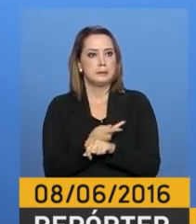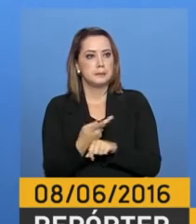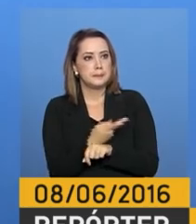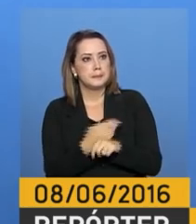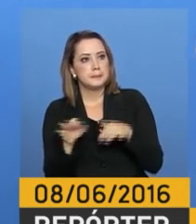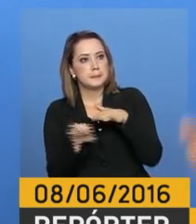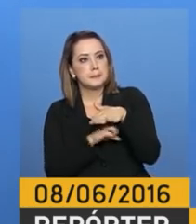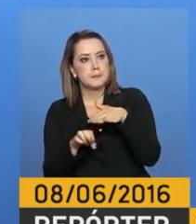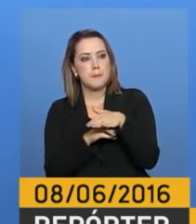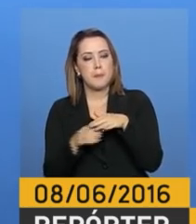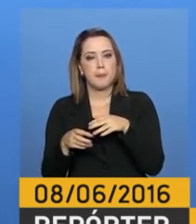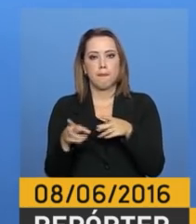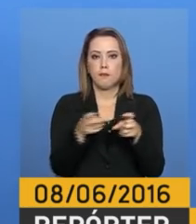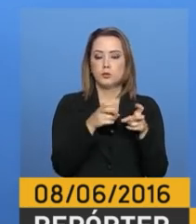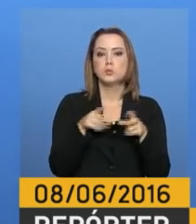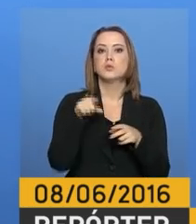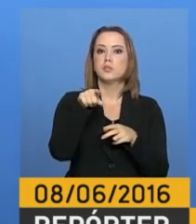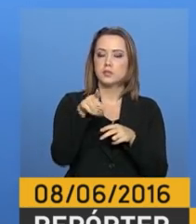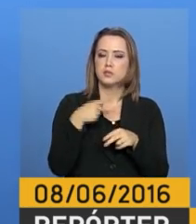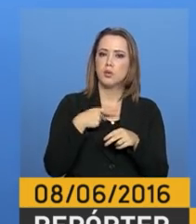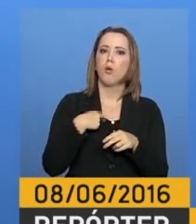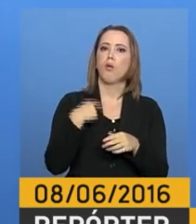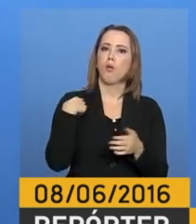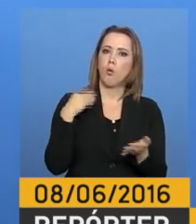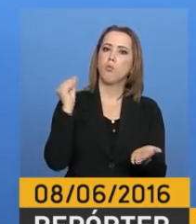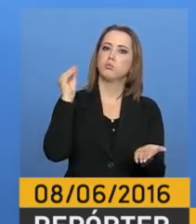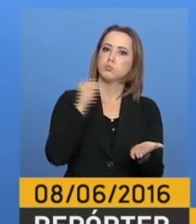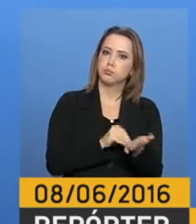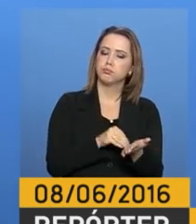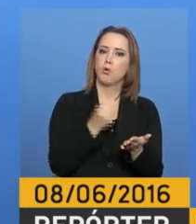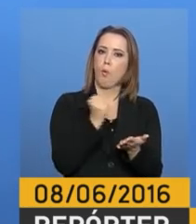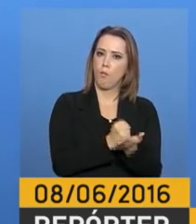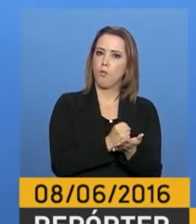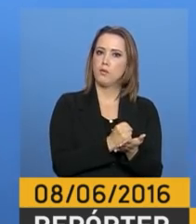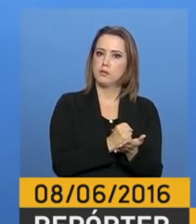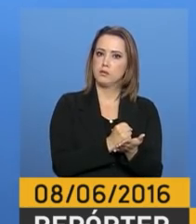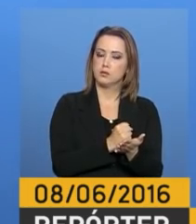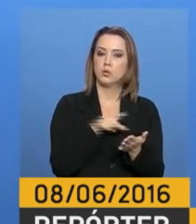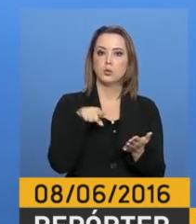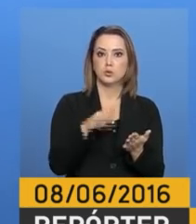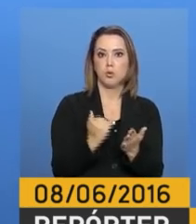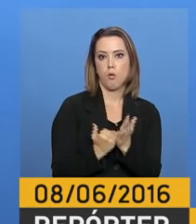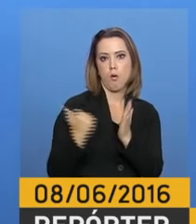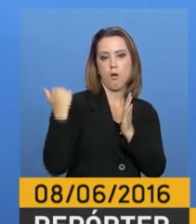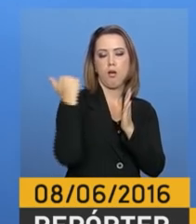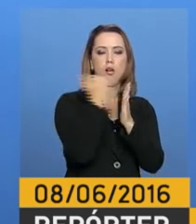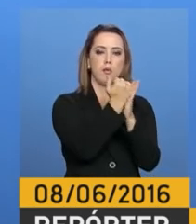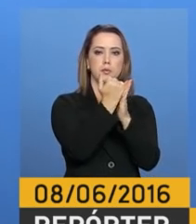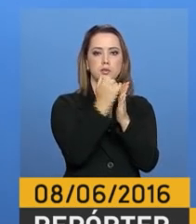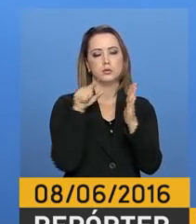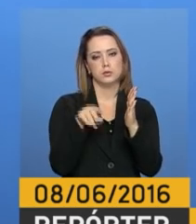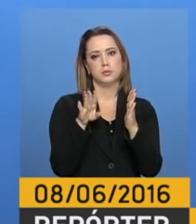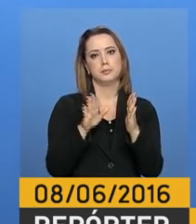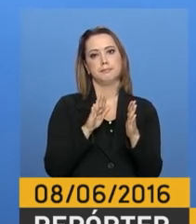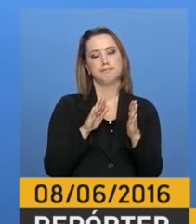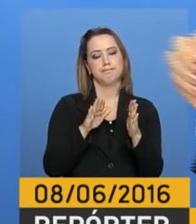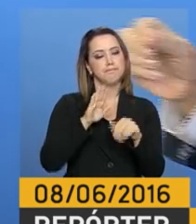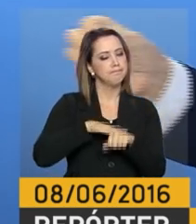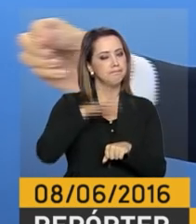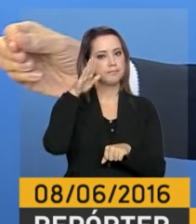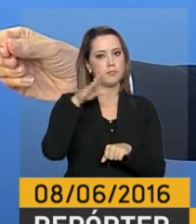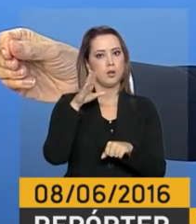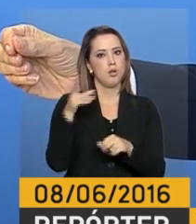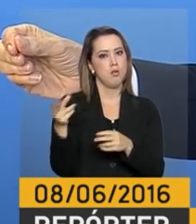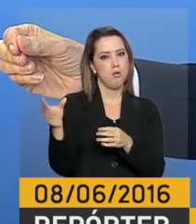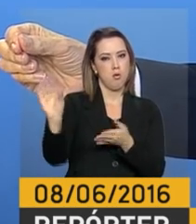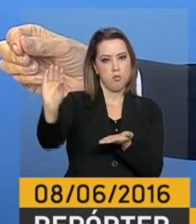pequenas e médias a buscarem a formalização e isto aumentou mais do que proporcionalmente ainda a arrecadação desde